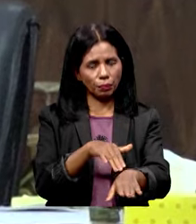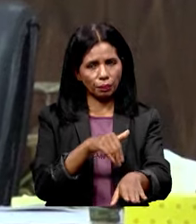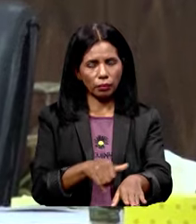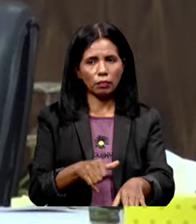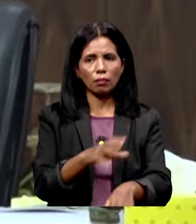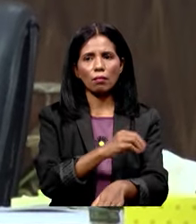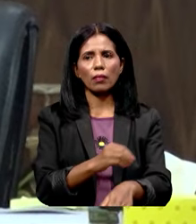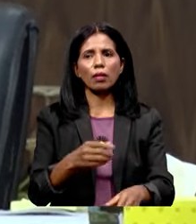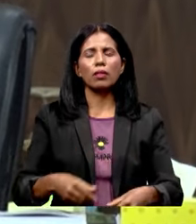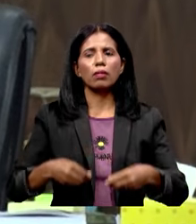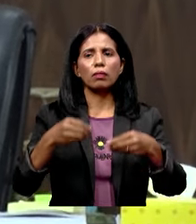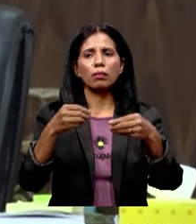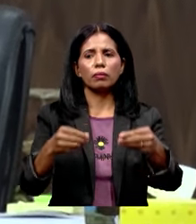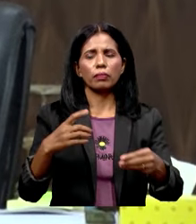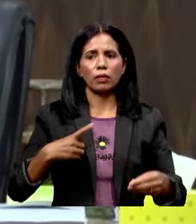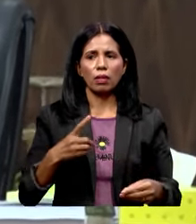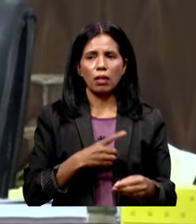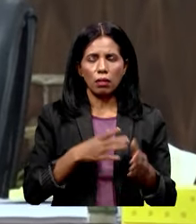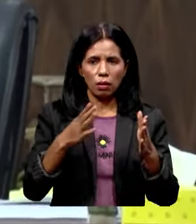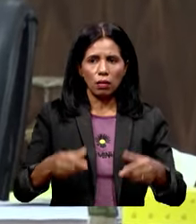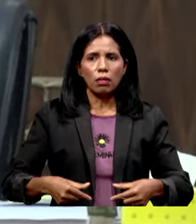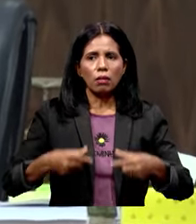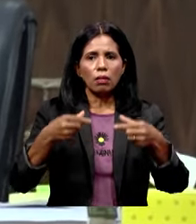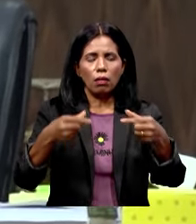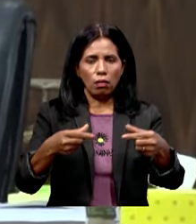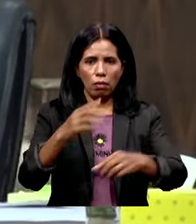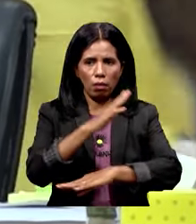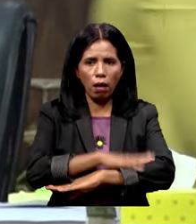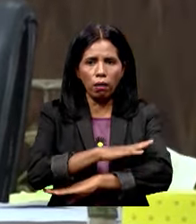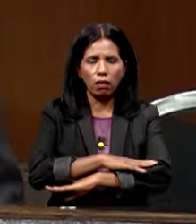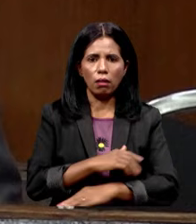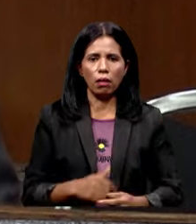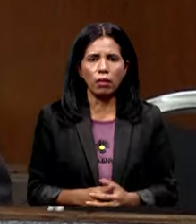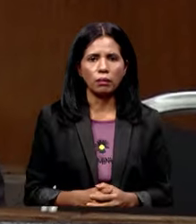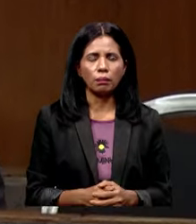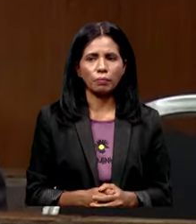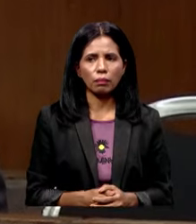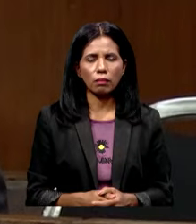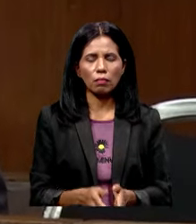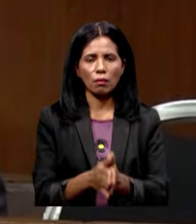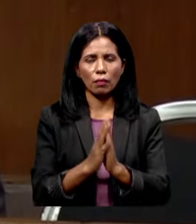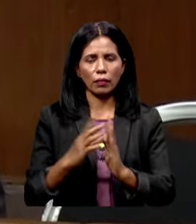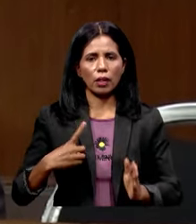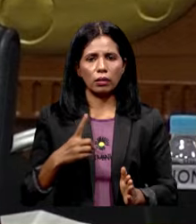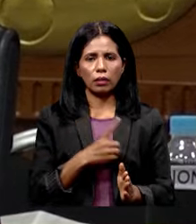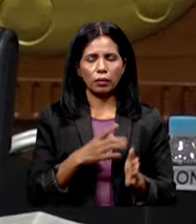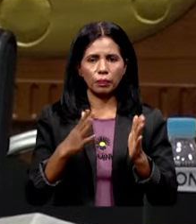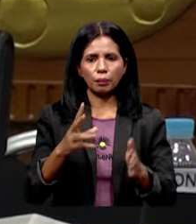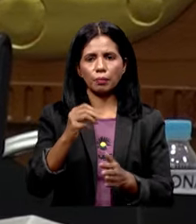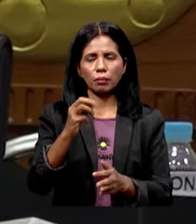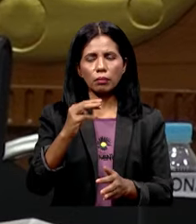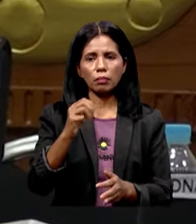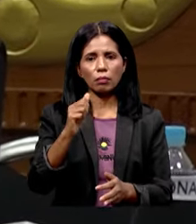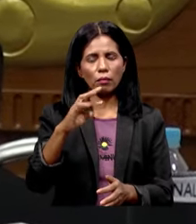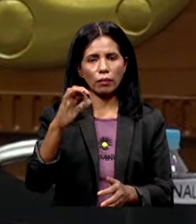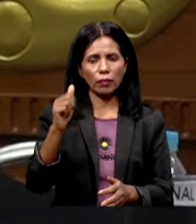Lai disponibiliza atu deputada reentrega fali ba meja órgão legislativo. O uso para a senhora deputada Maria Angélica